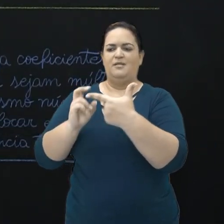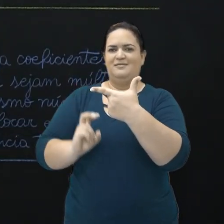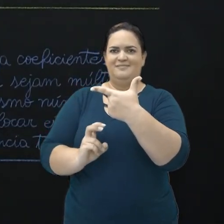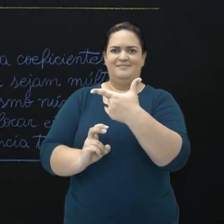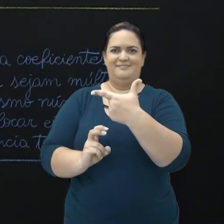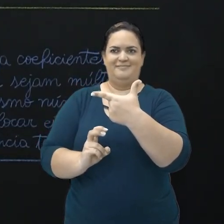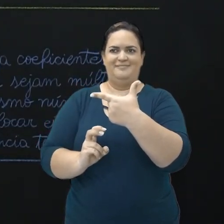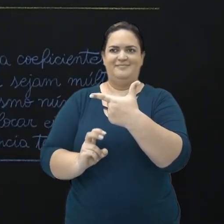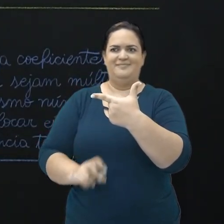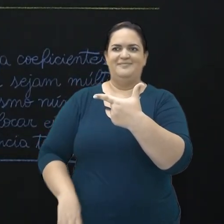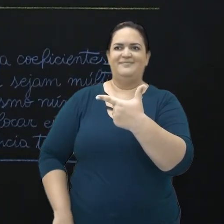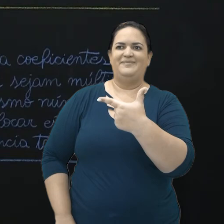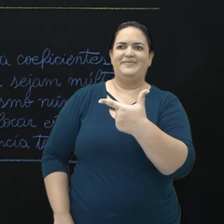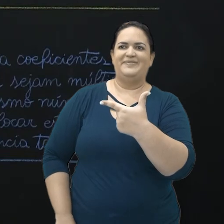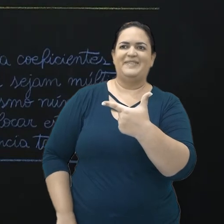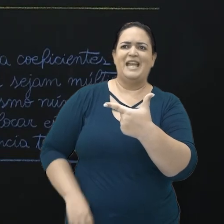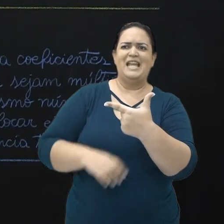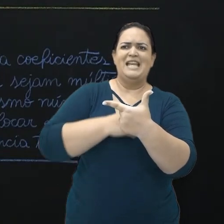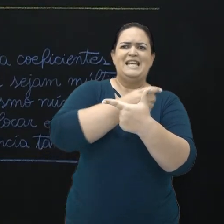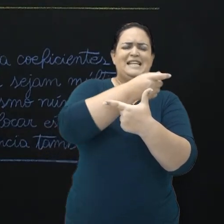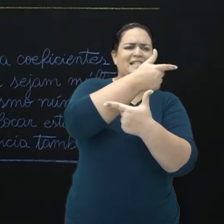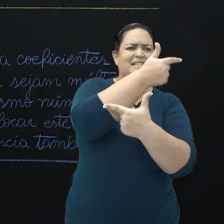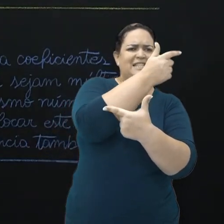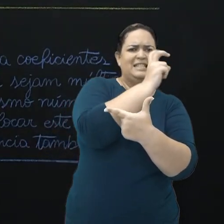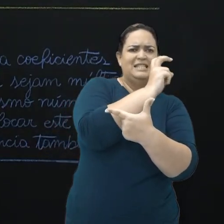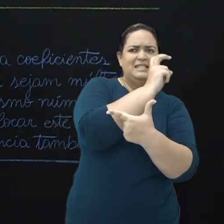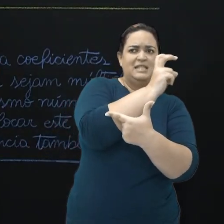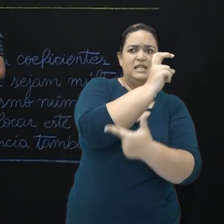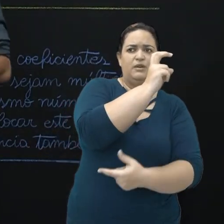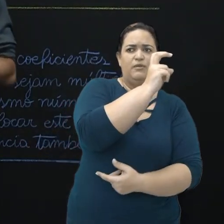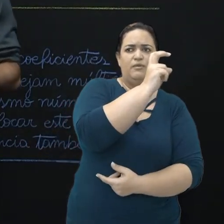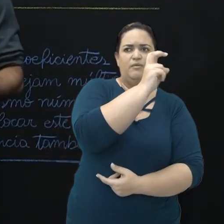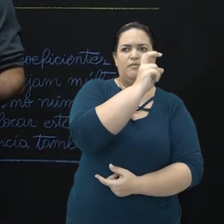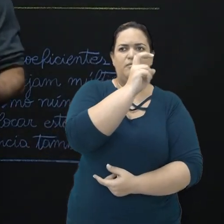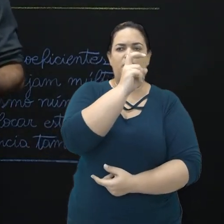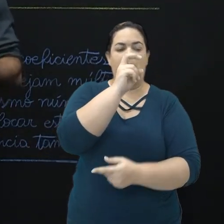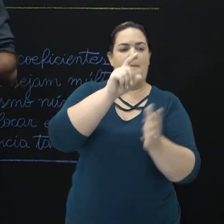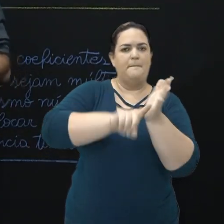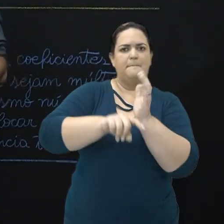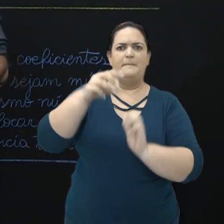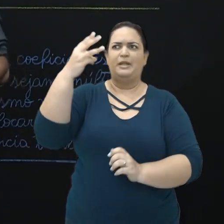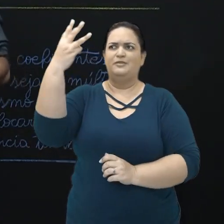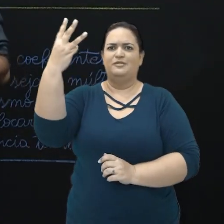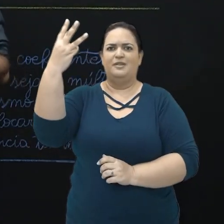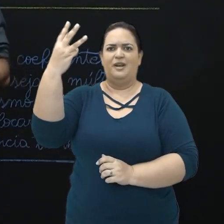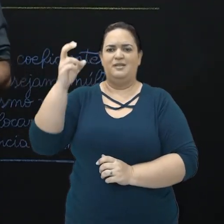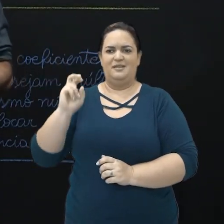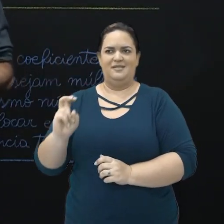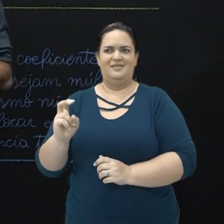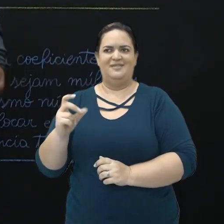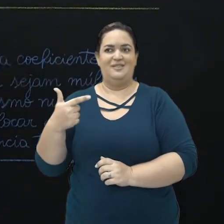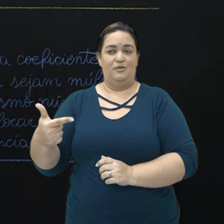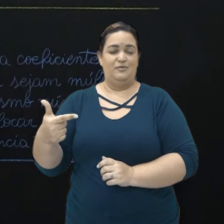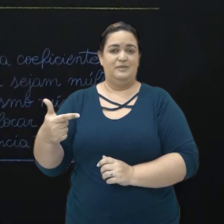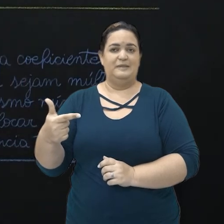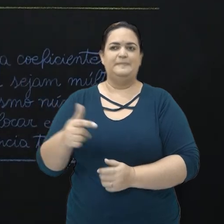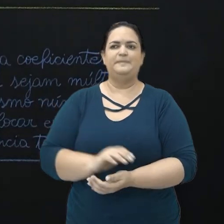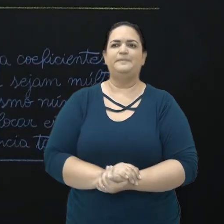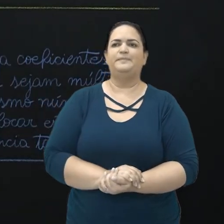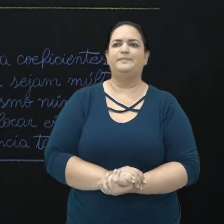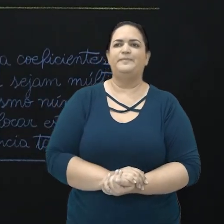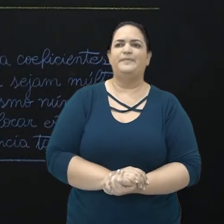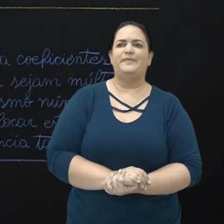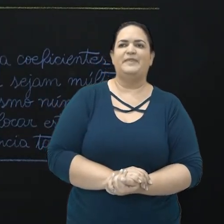Vamos para o x. Expoente 5 menos 3, 2. Então, ficou 5x ao quadrado.